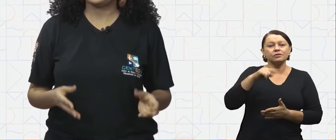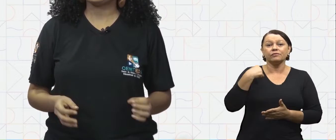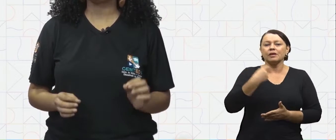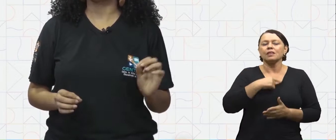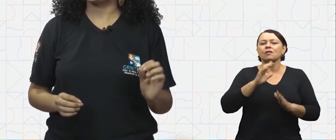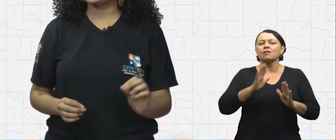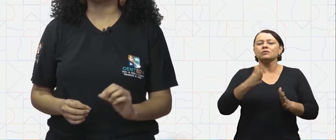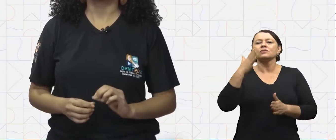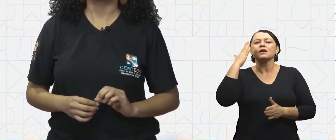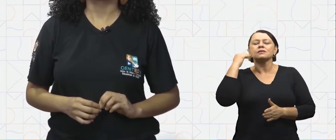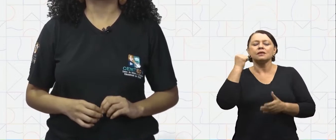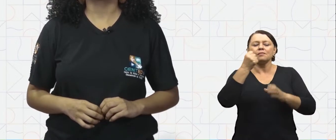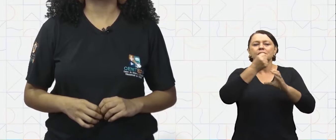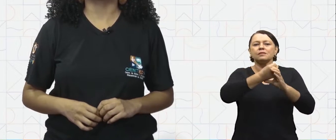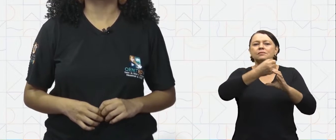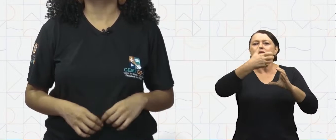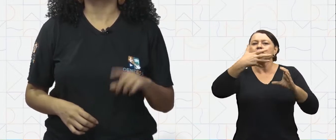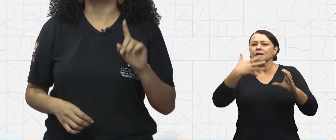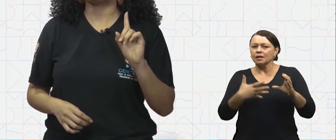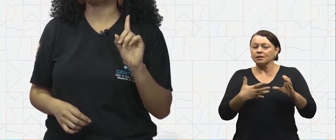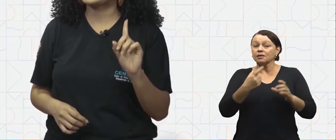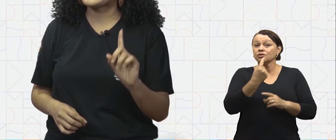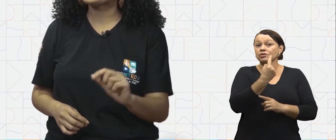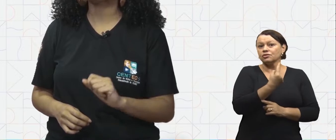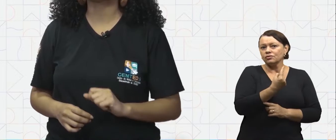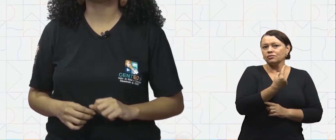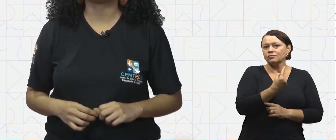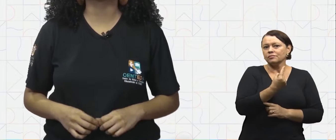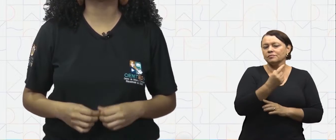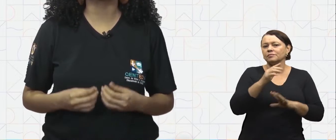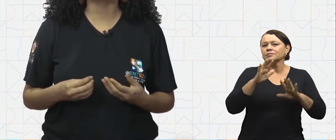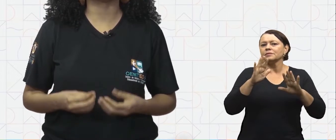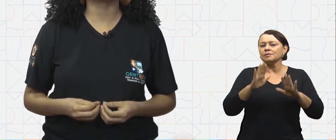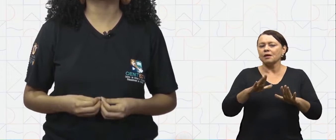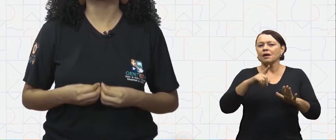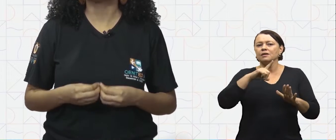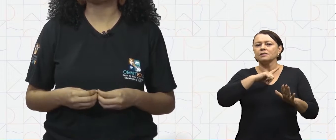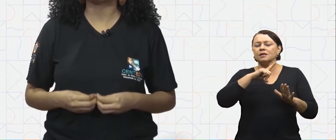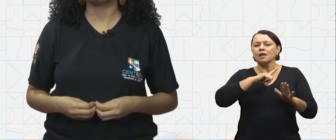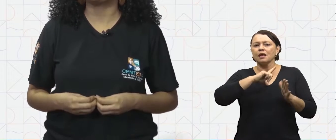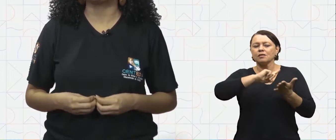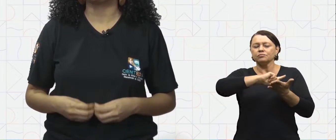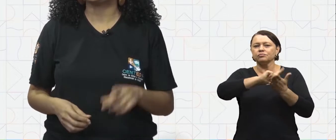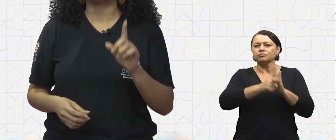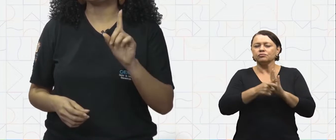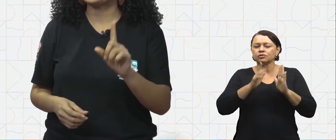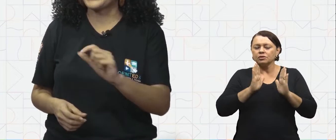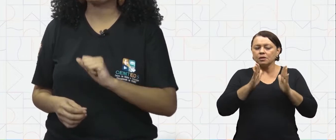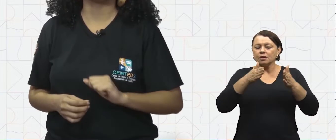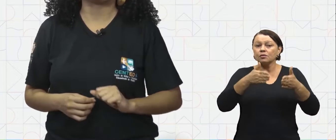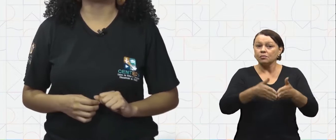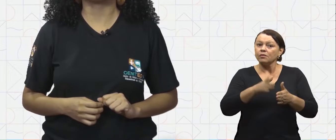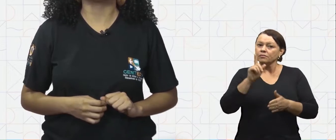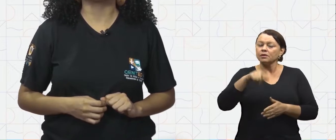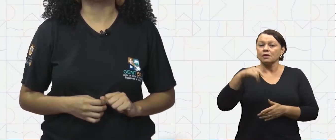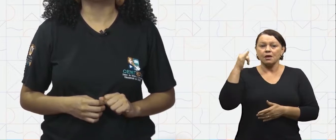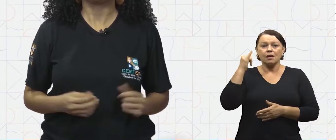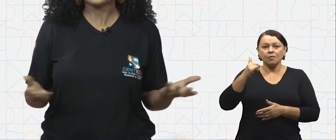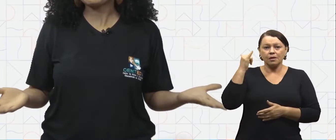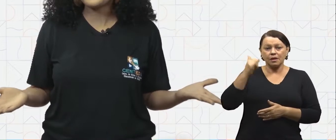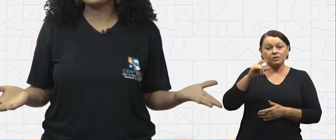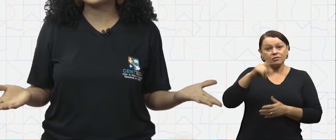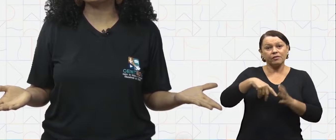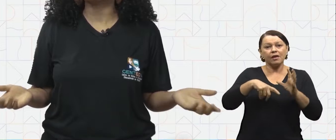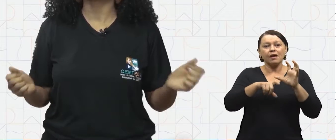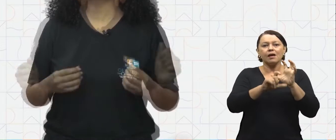já sabemos as características de uma, mas a aula será sobre um gênero específico, que é uma narrativa,